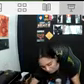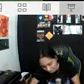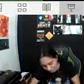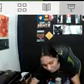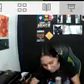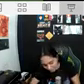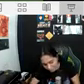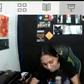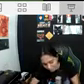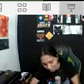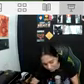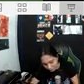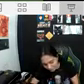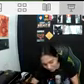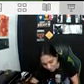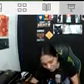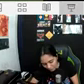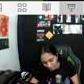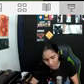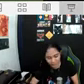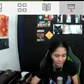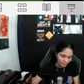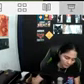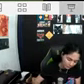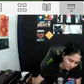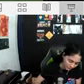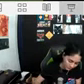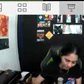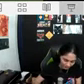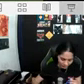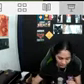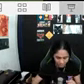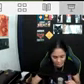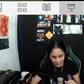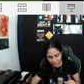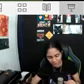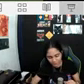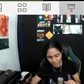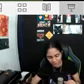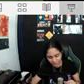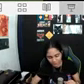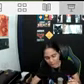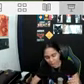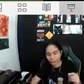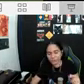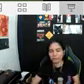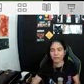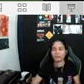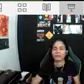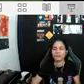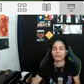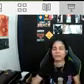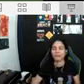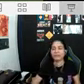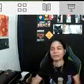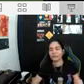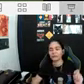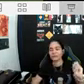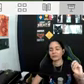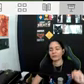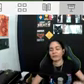Dependendo do trabalho, sim. Existem inúmeros trabalhos que, independente da pandemia, Tá? Tem muitos trabalhos que eles